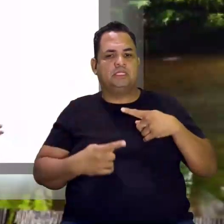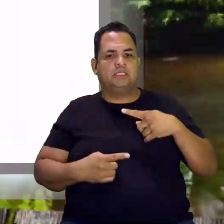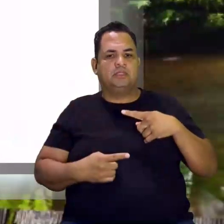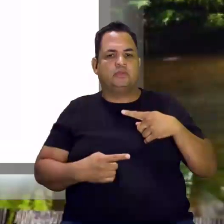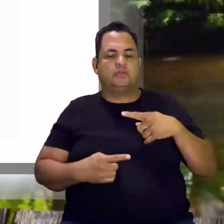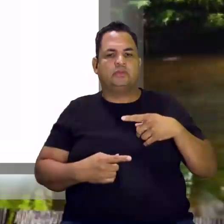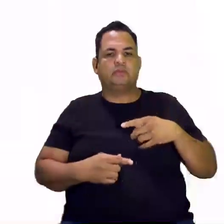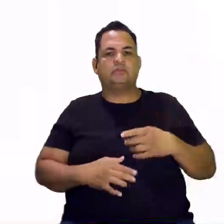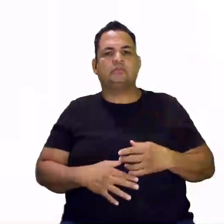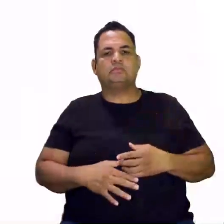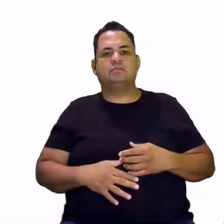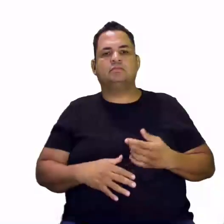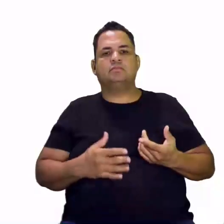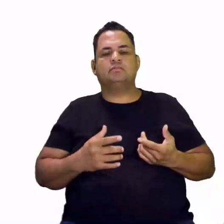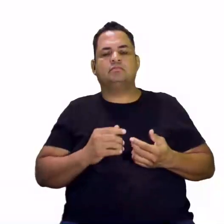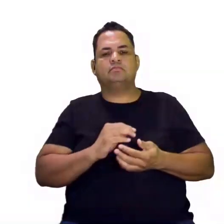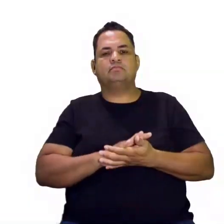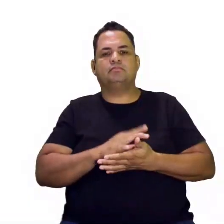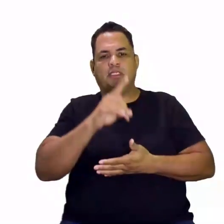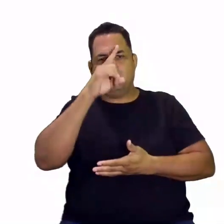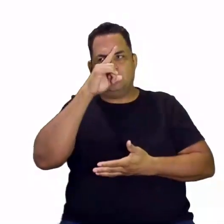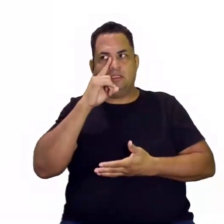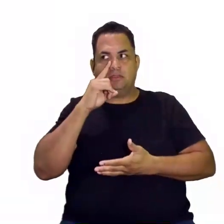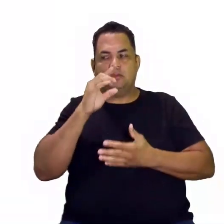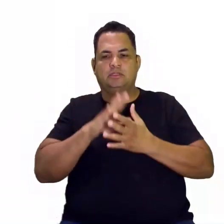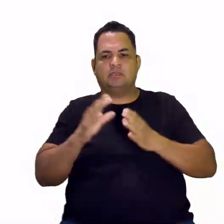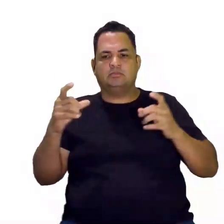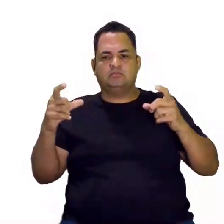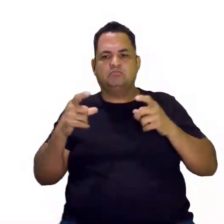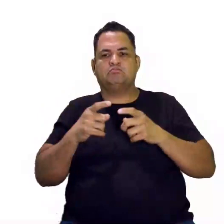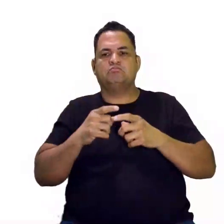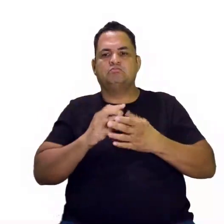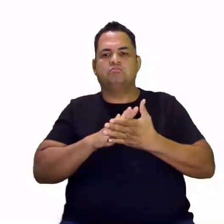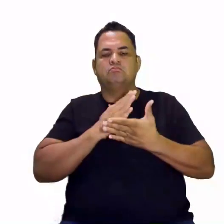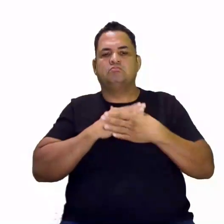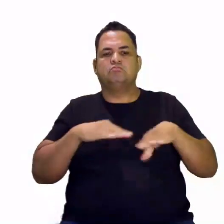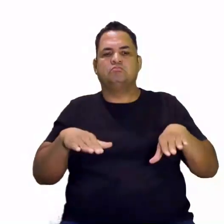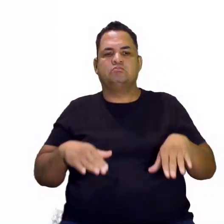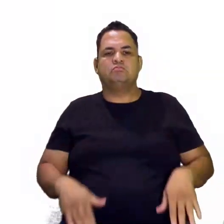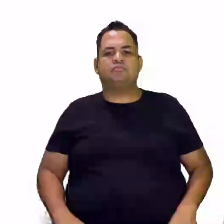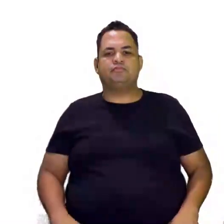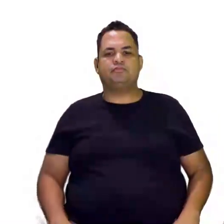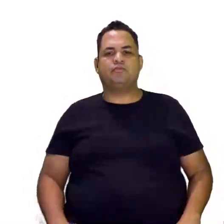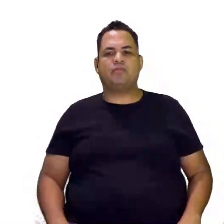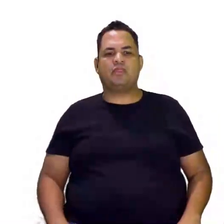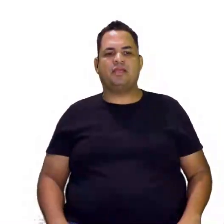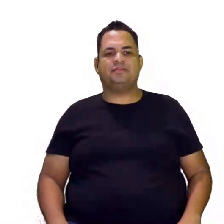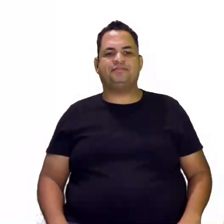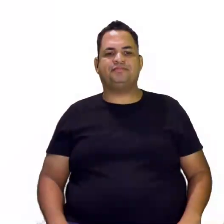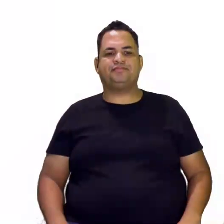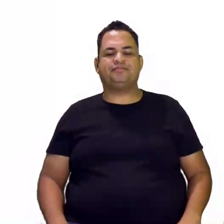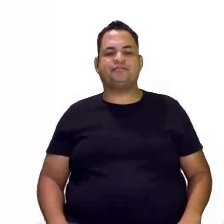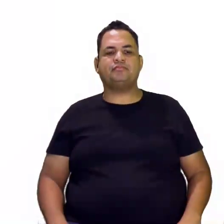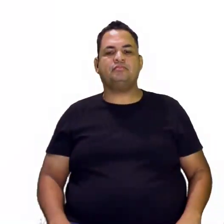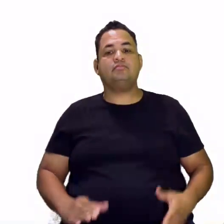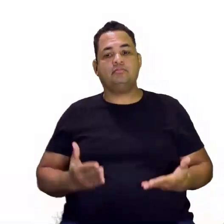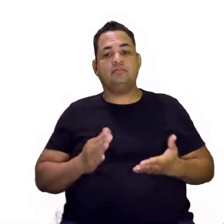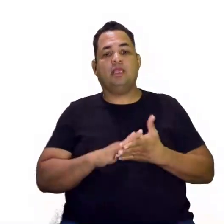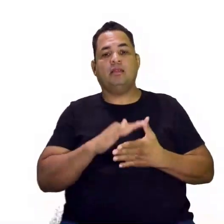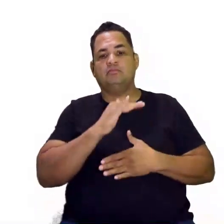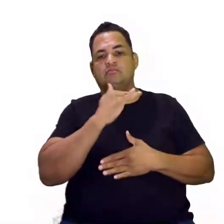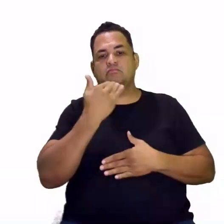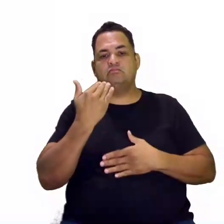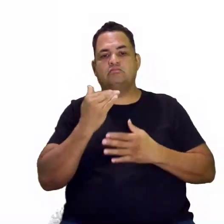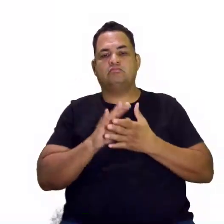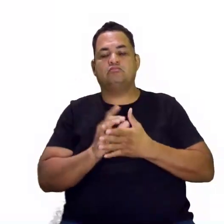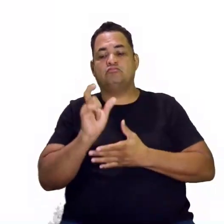bem? Então, pode tirar eu aqui. Vamos lá. O momento da extinção é geralmente considerado como sendo a morte